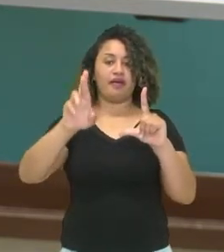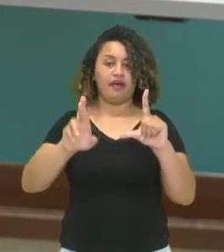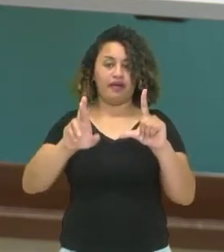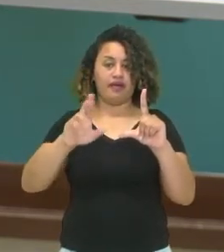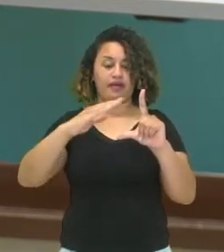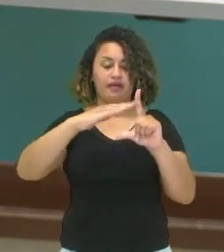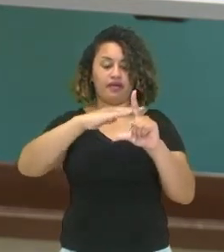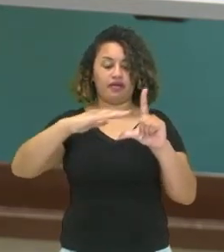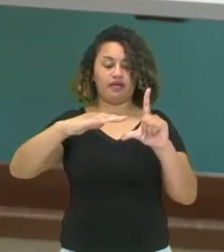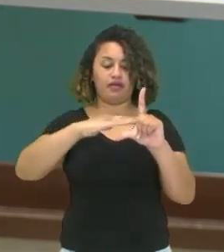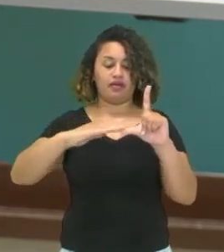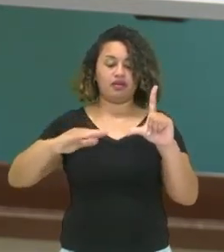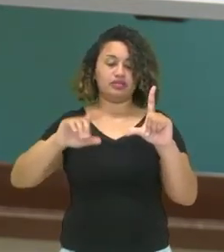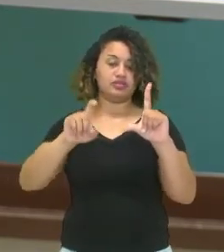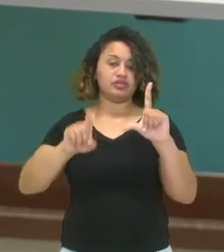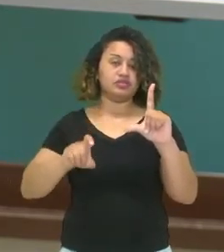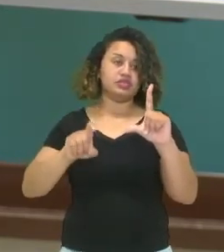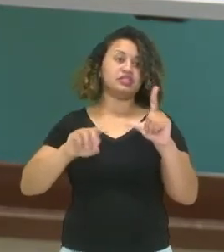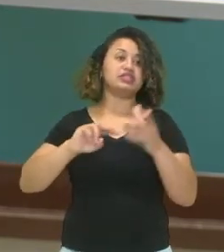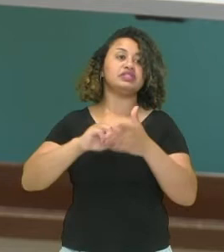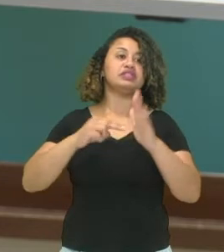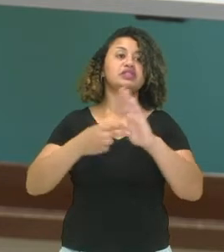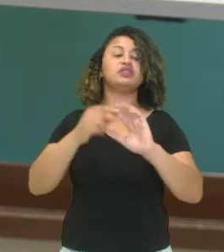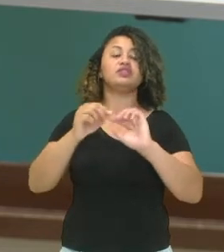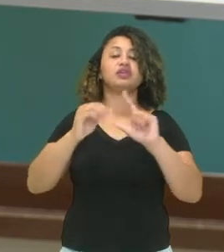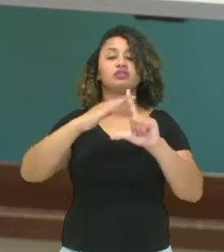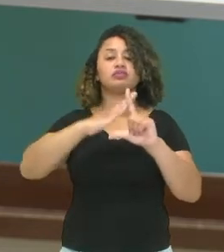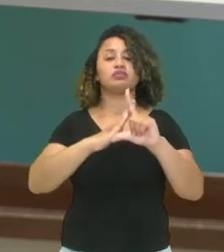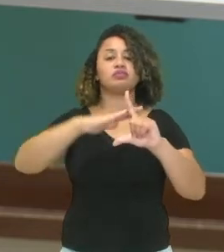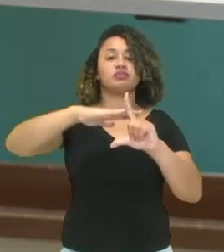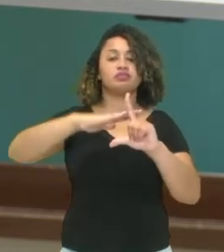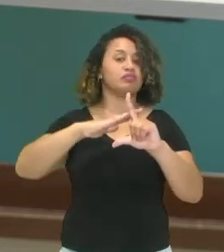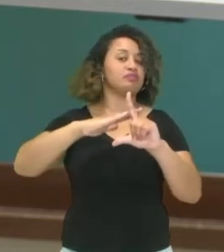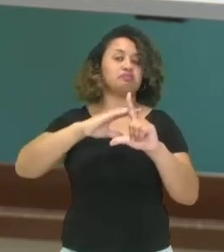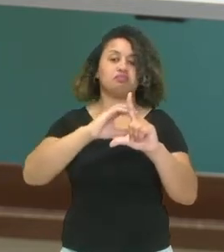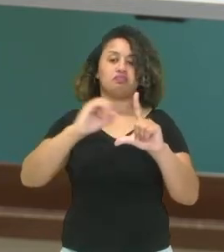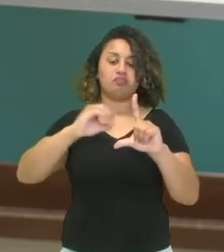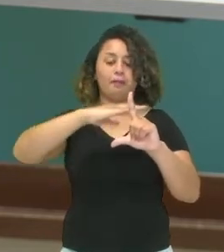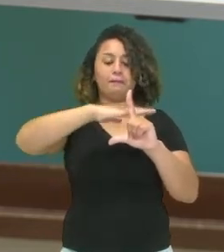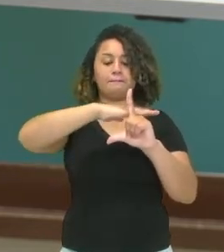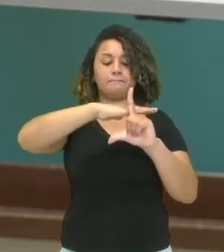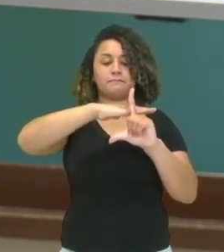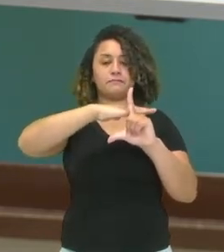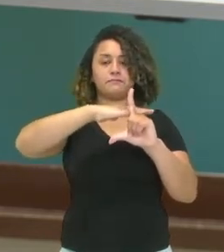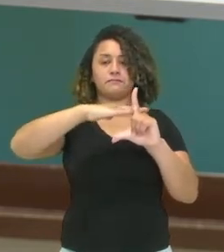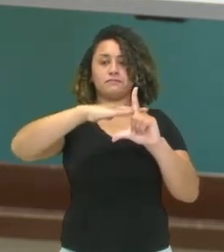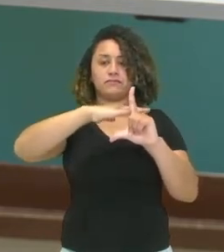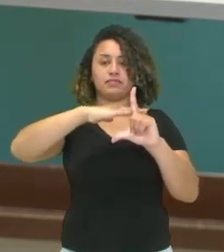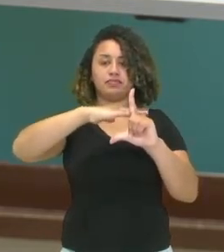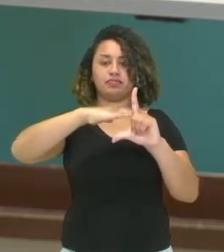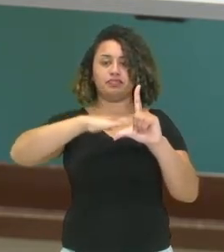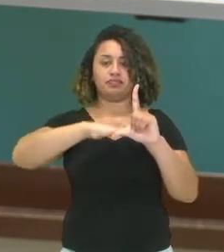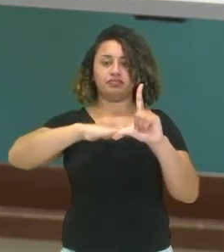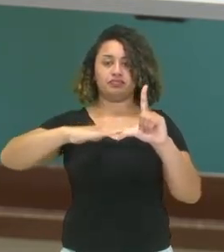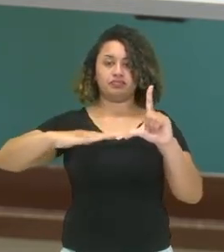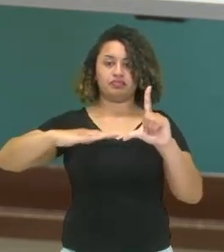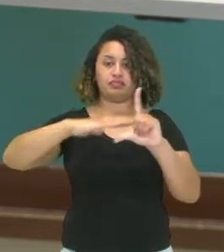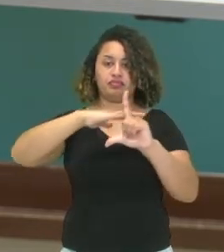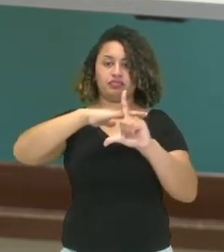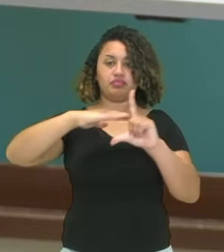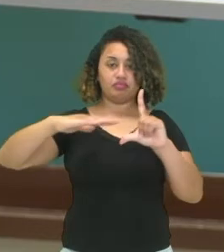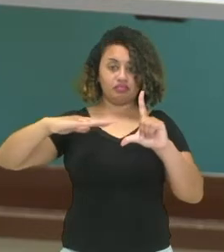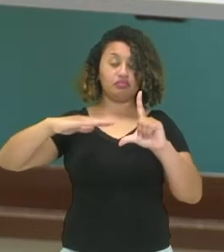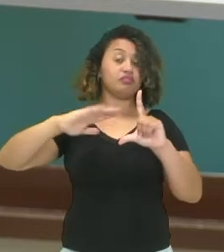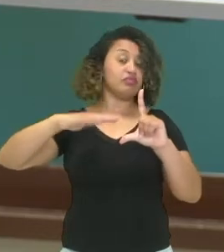X, dizemos que a inclinação dela é 0. Então, se ela está paralela ao eixo X, nós dizemos que a inclinação dela